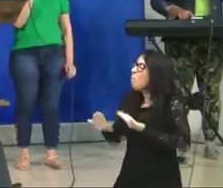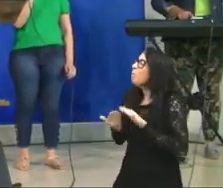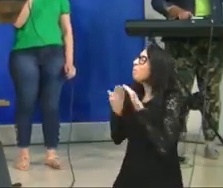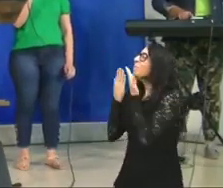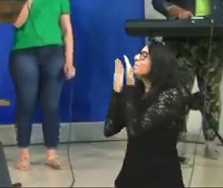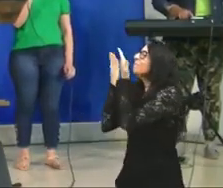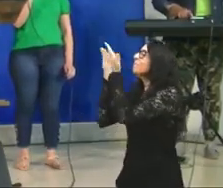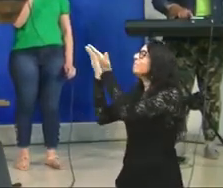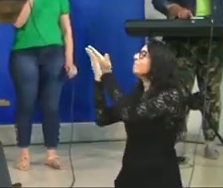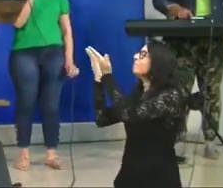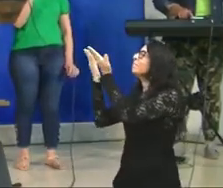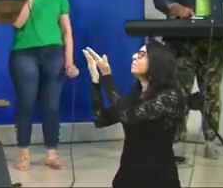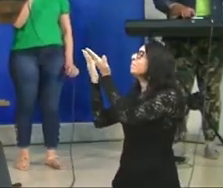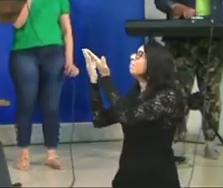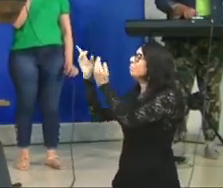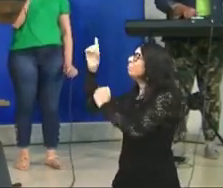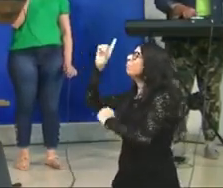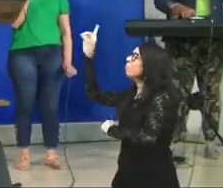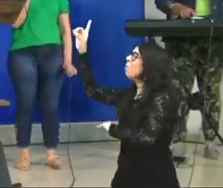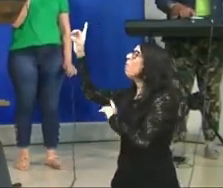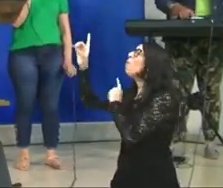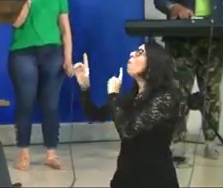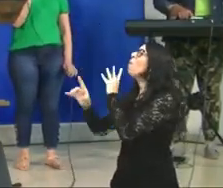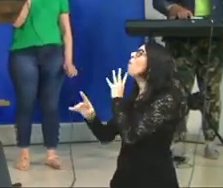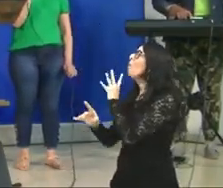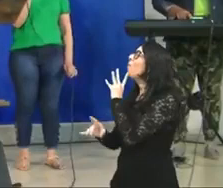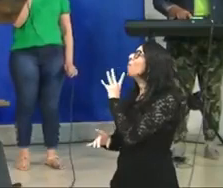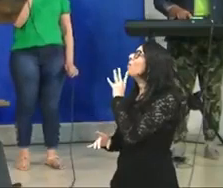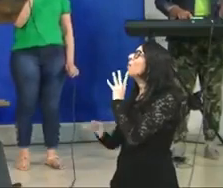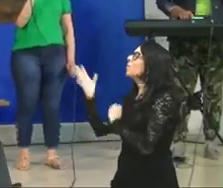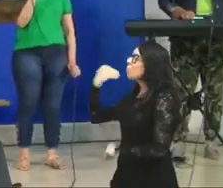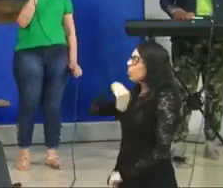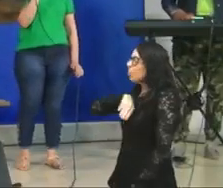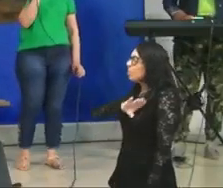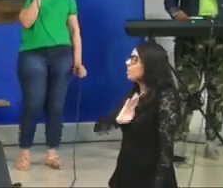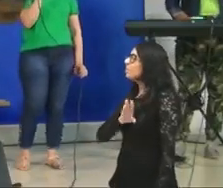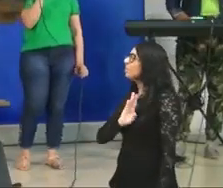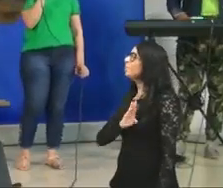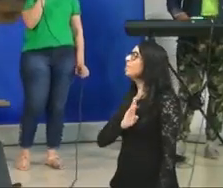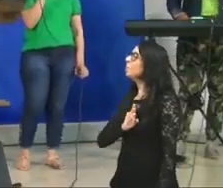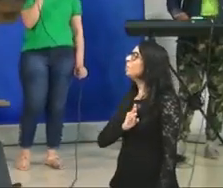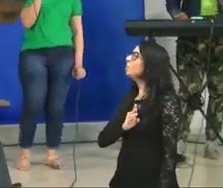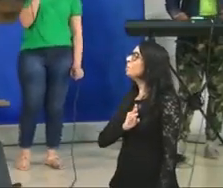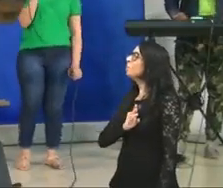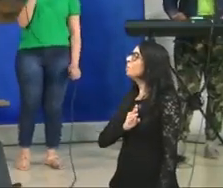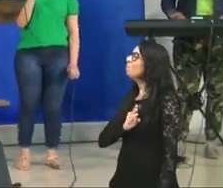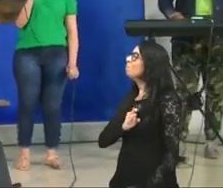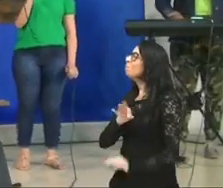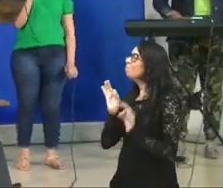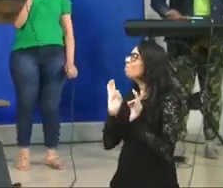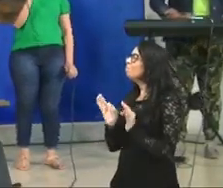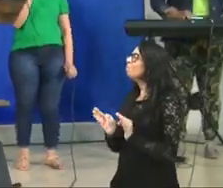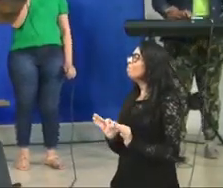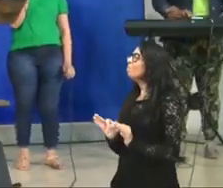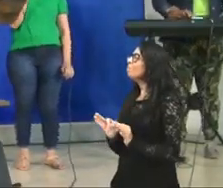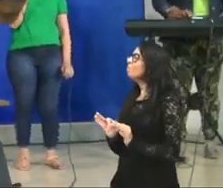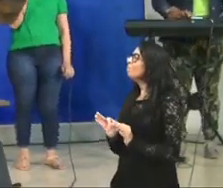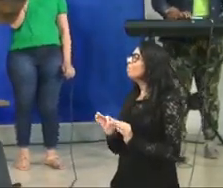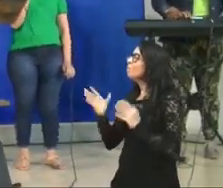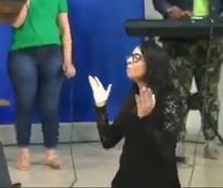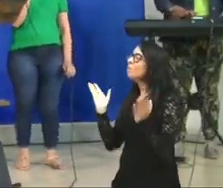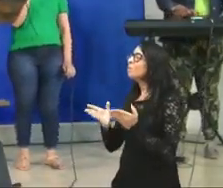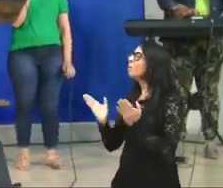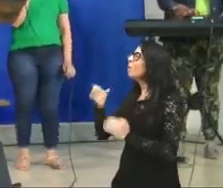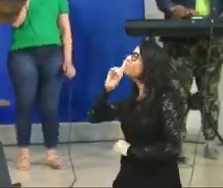Senhor sabe o que cada um de nós precisamos. Que o Senhor venha abençoar a cada lar que está assistindo a live e que irão assistir